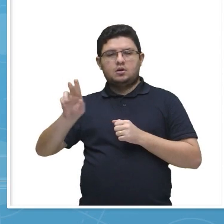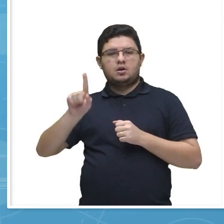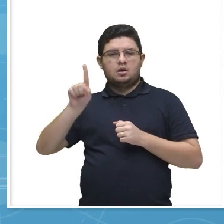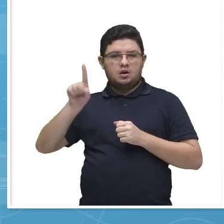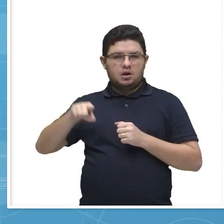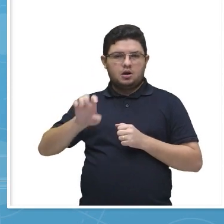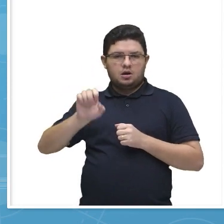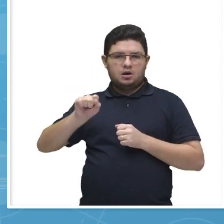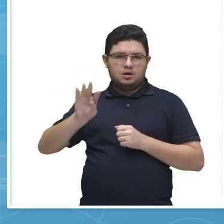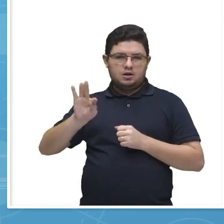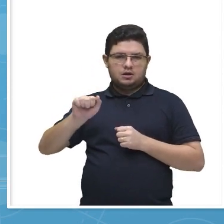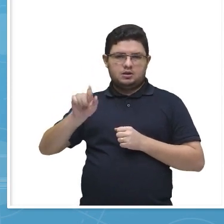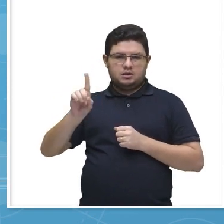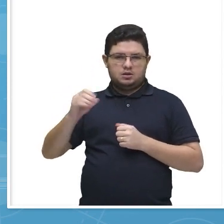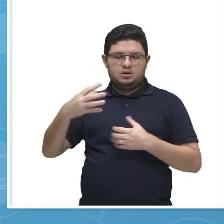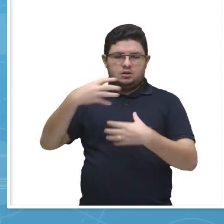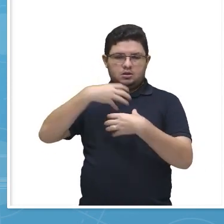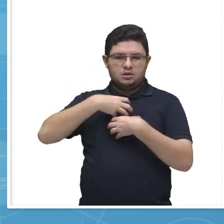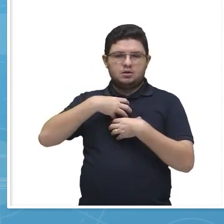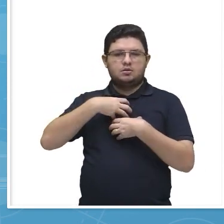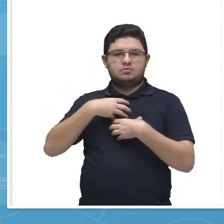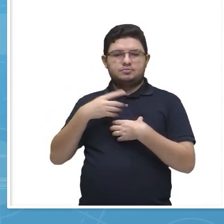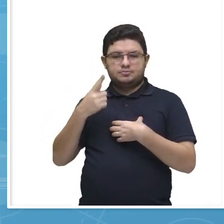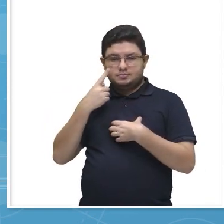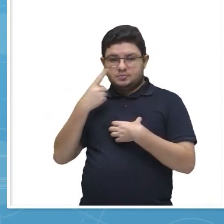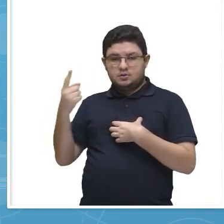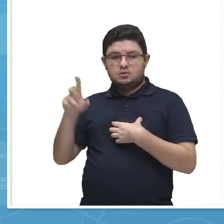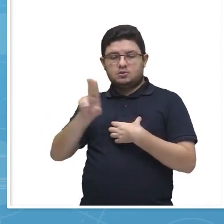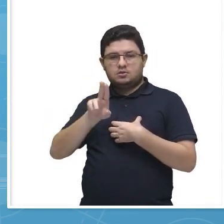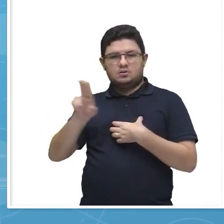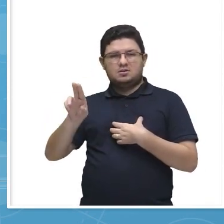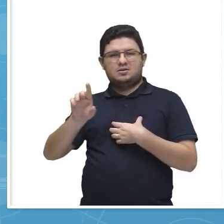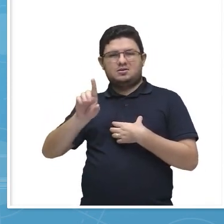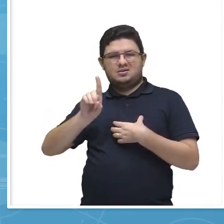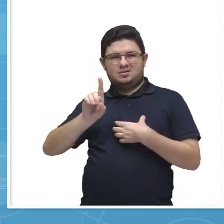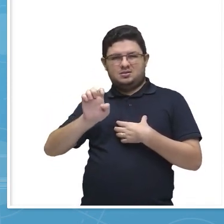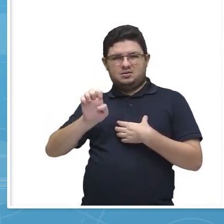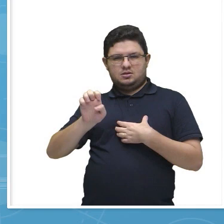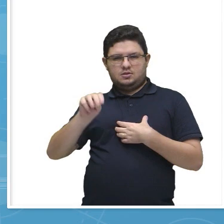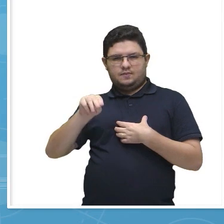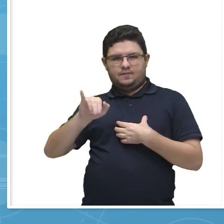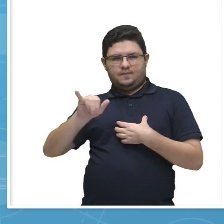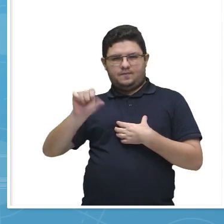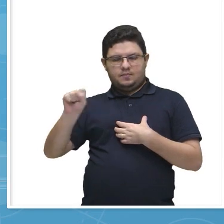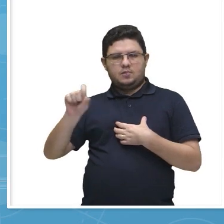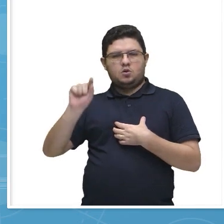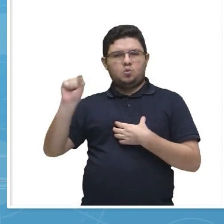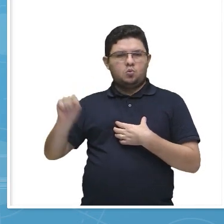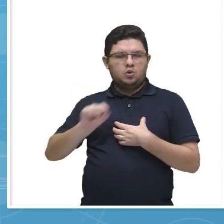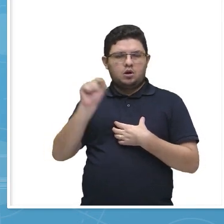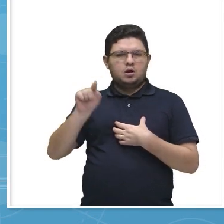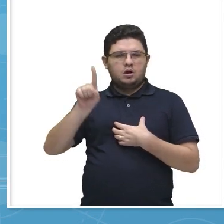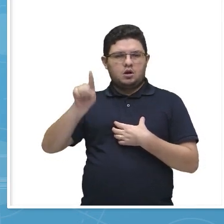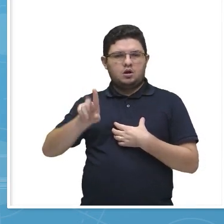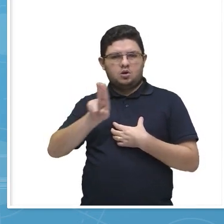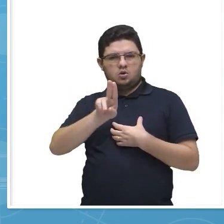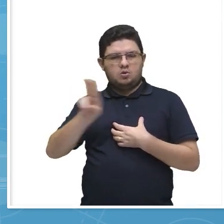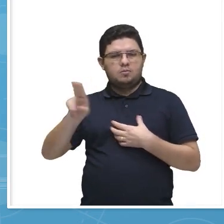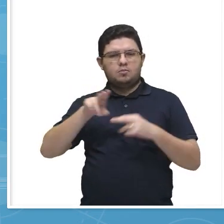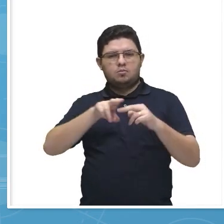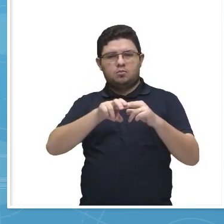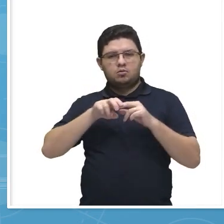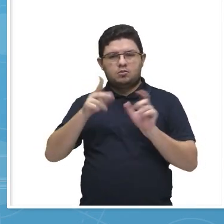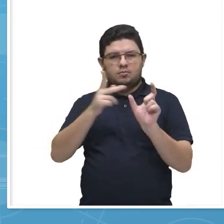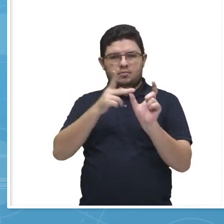nominal. Questão de número 2 na tela aí para a gente corrigir. Olha só. Identifique a oração com predicado